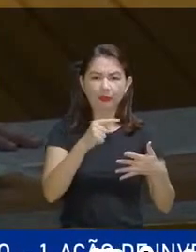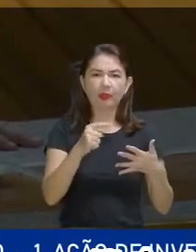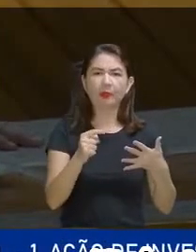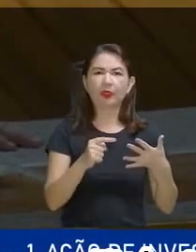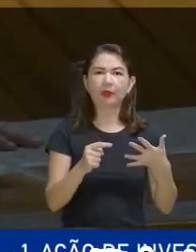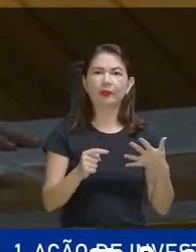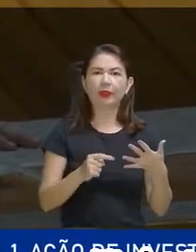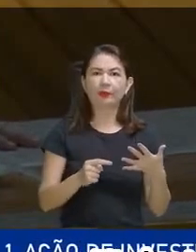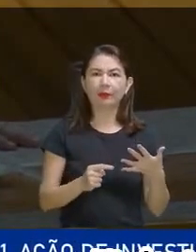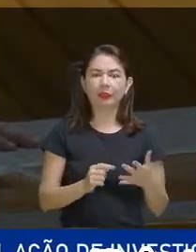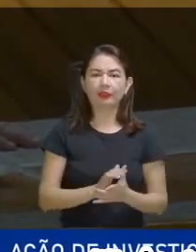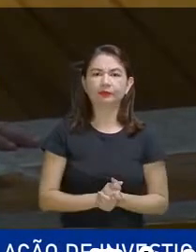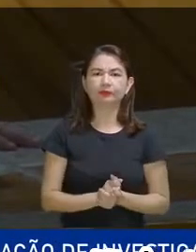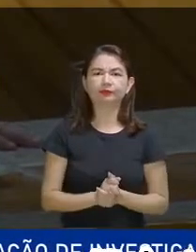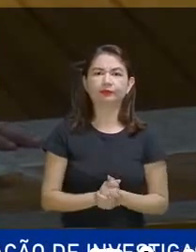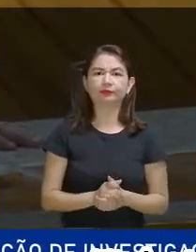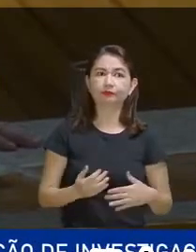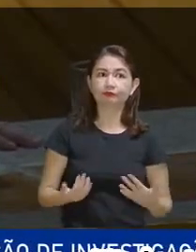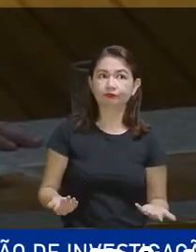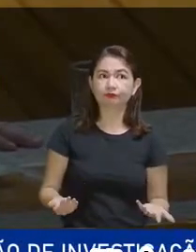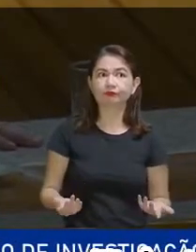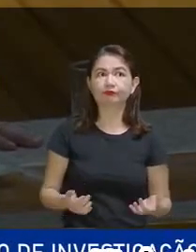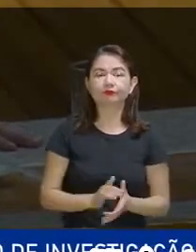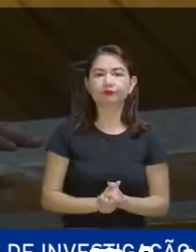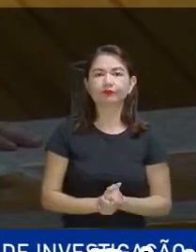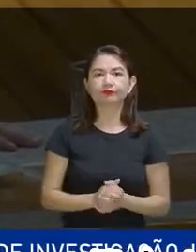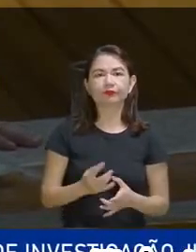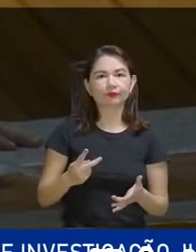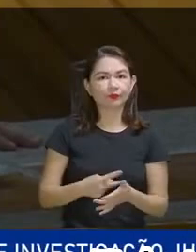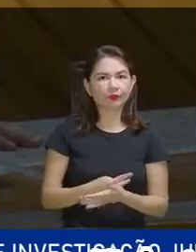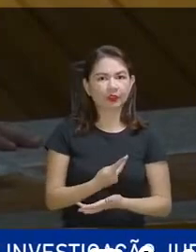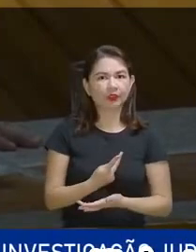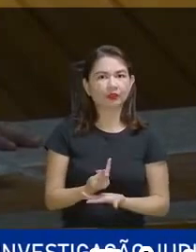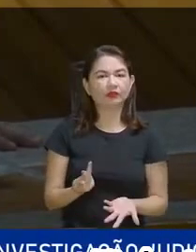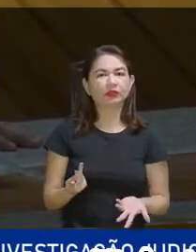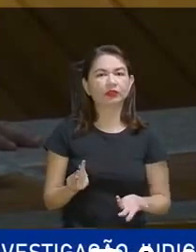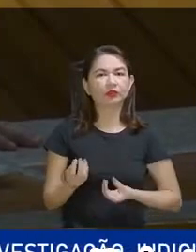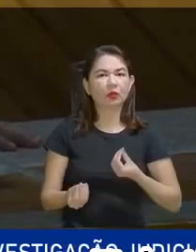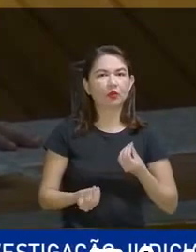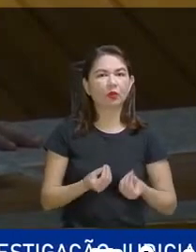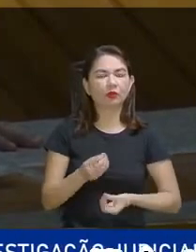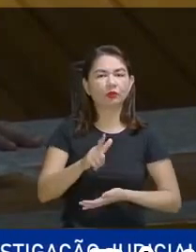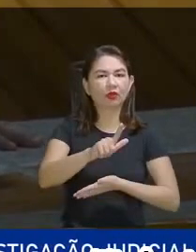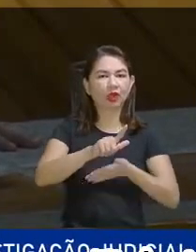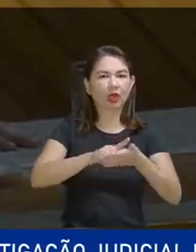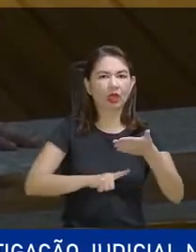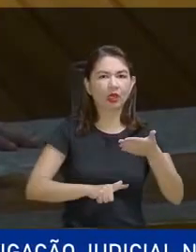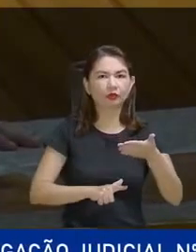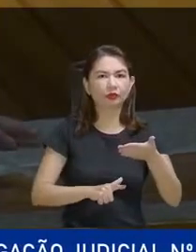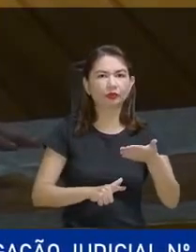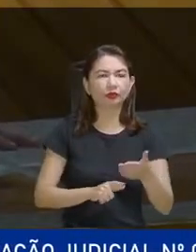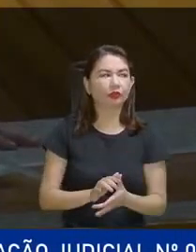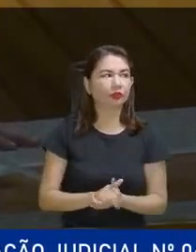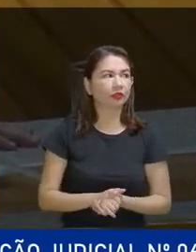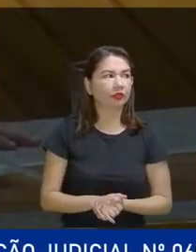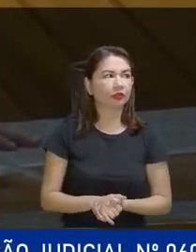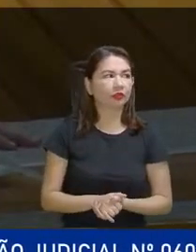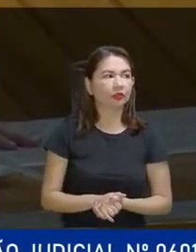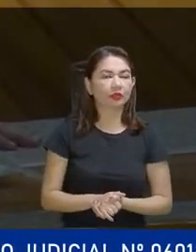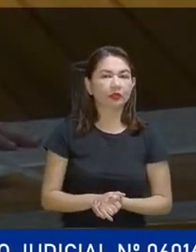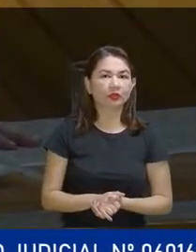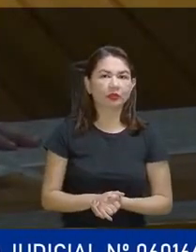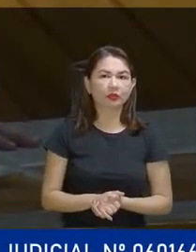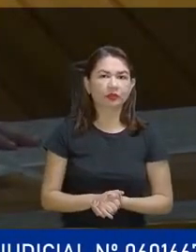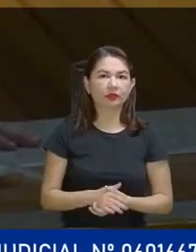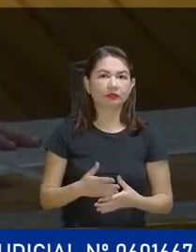ocasião da apreensão, com o que foi aferido no laudo após